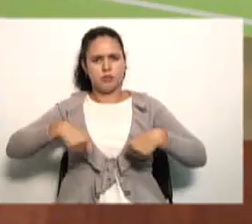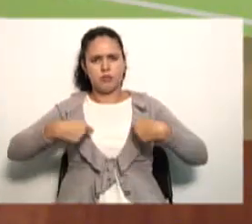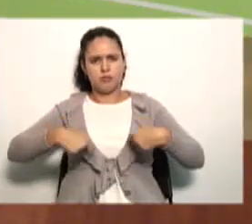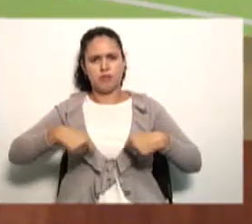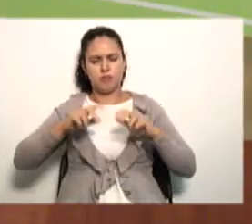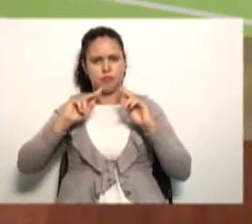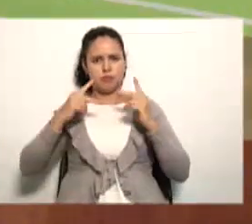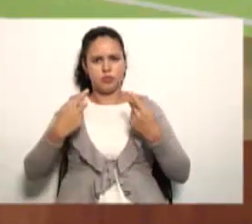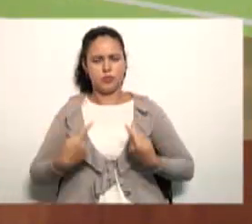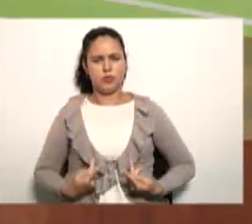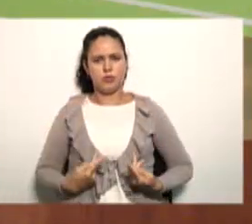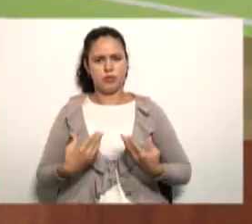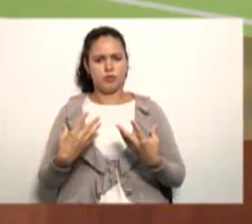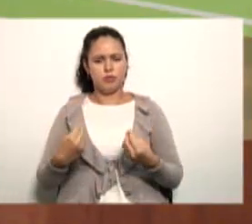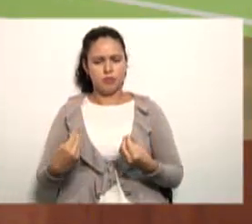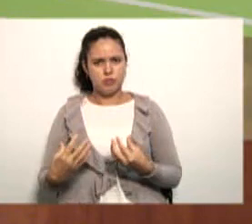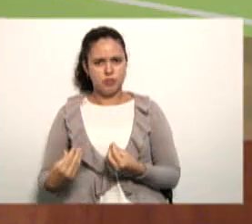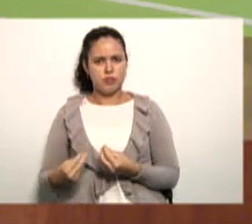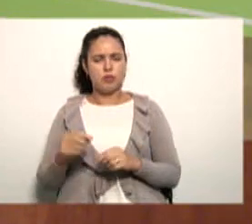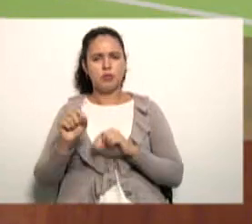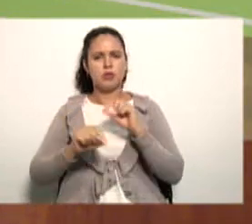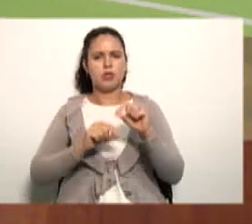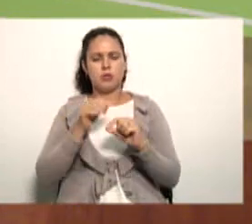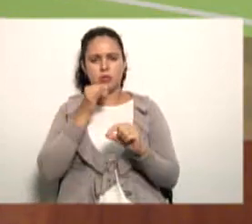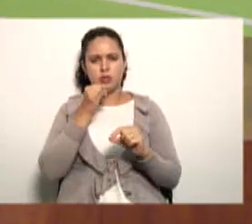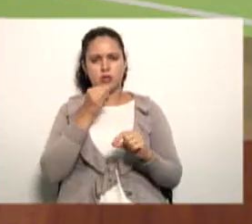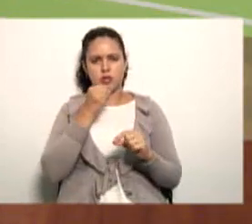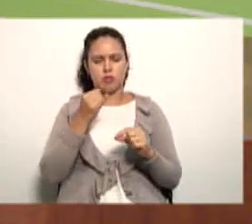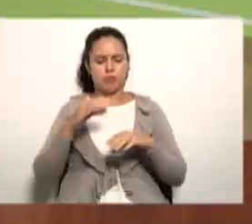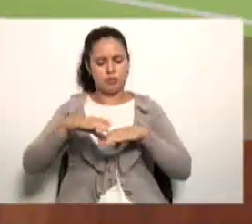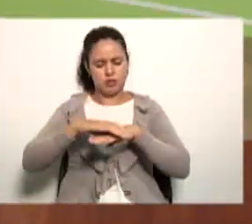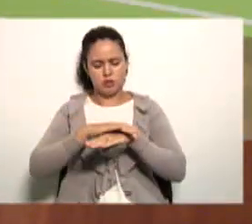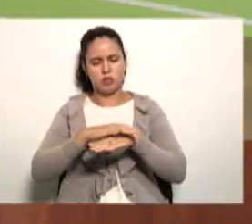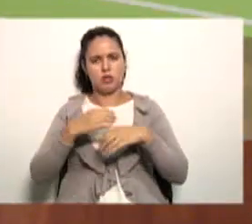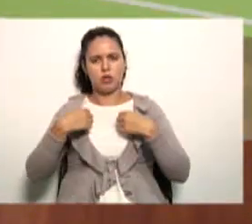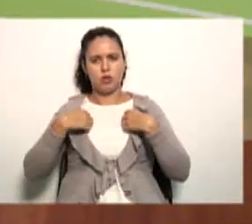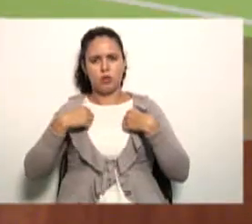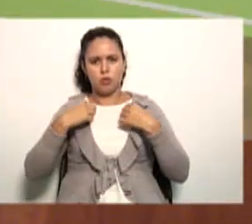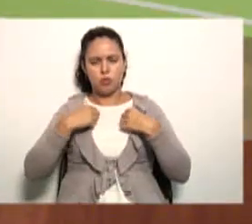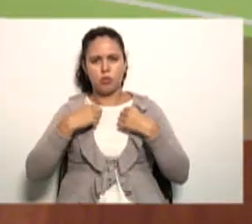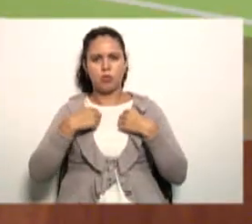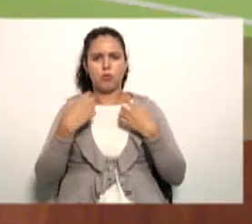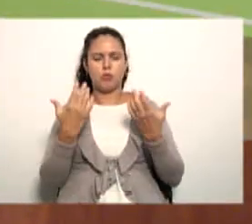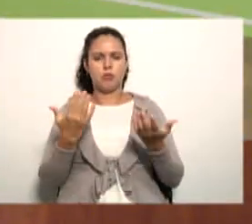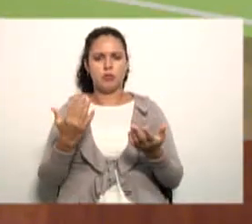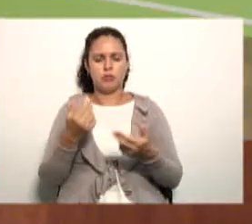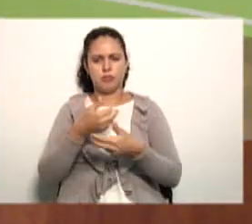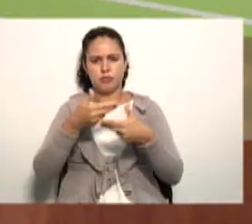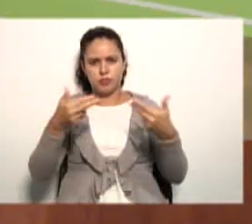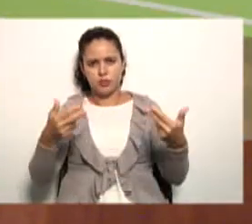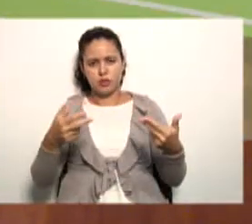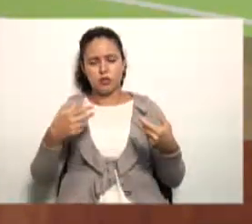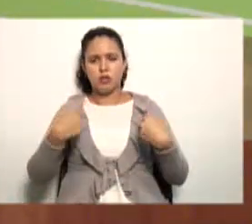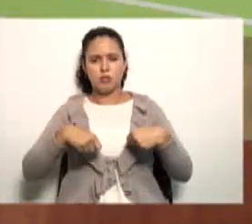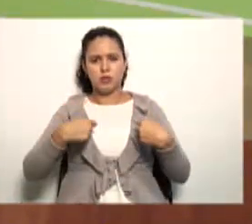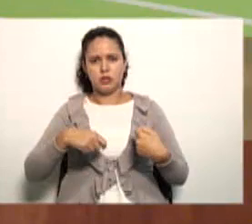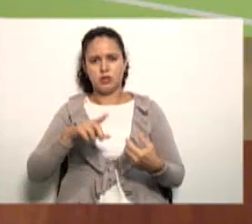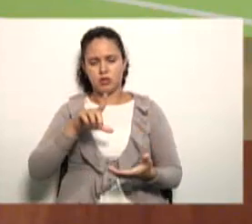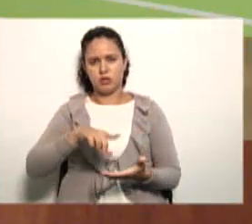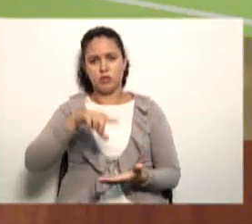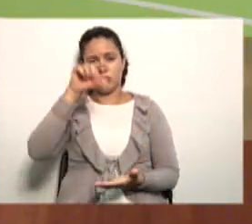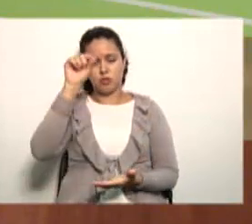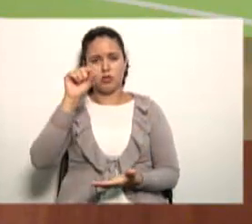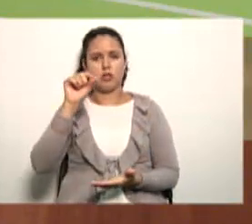considera supérfluos, mas na verdade não seria. Mas temos que fazer escolhas dentro do que ganhamos e que o nosso bolso